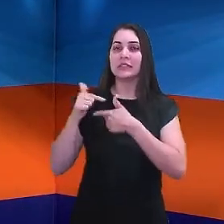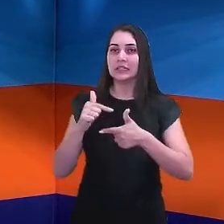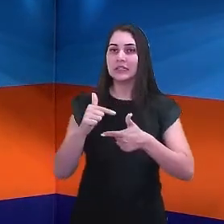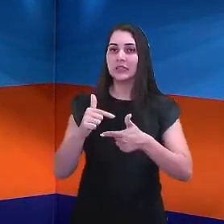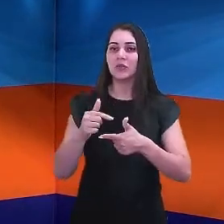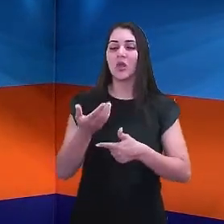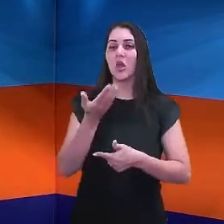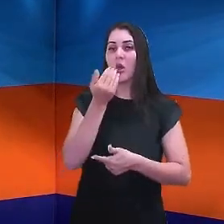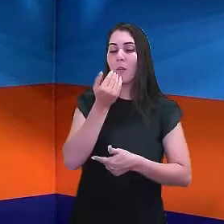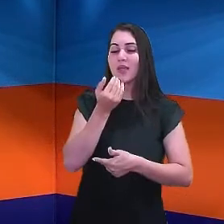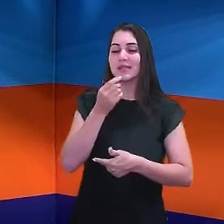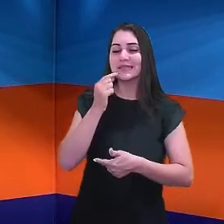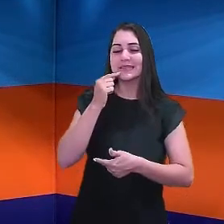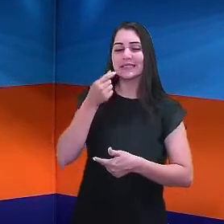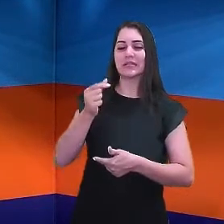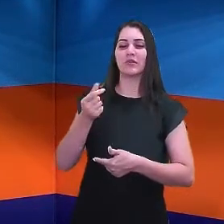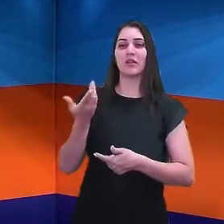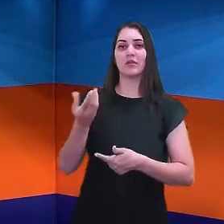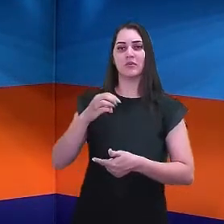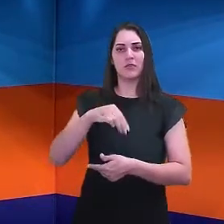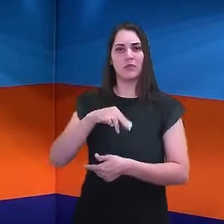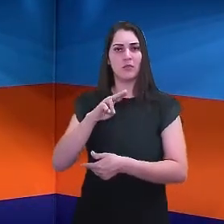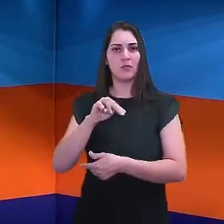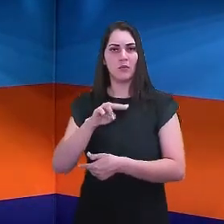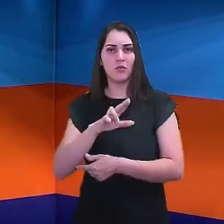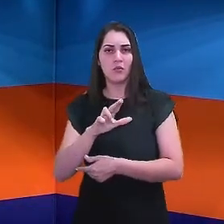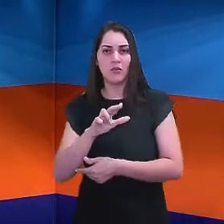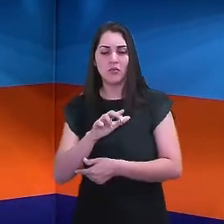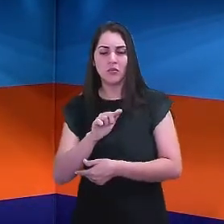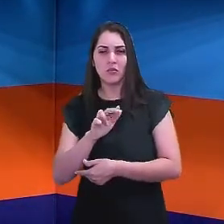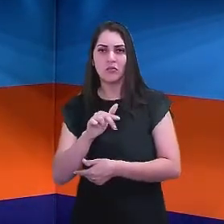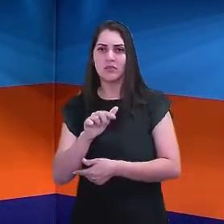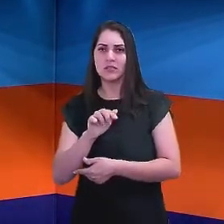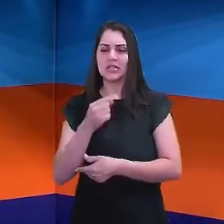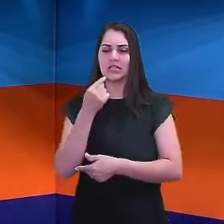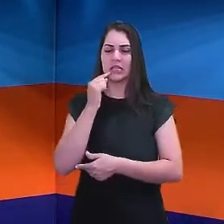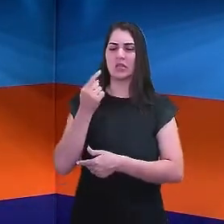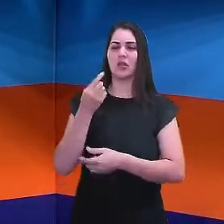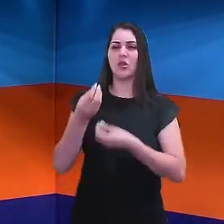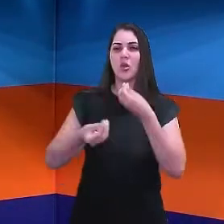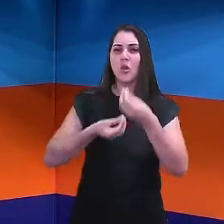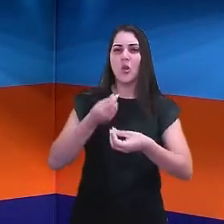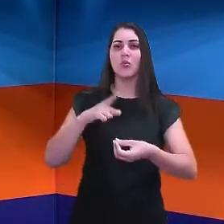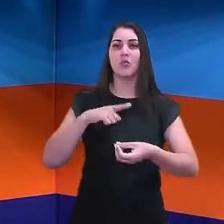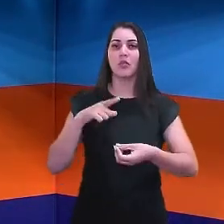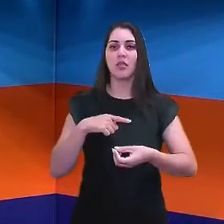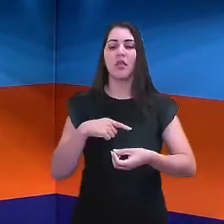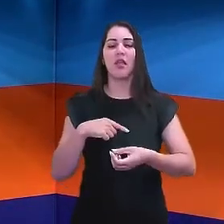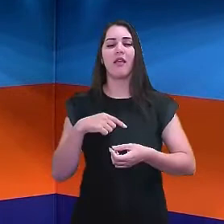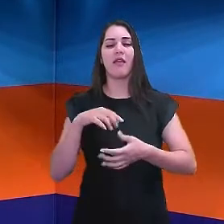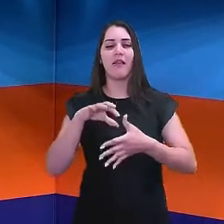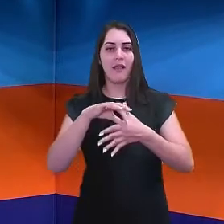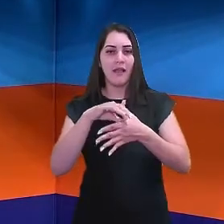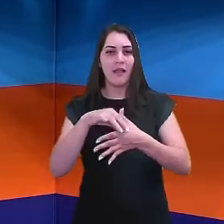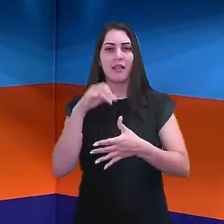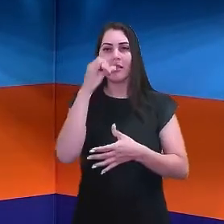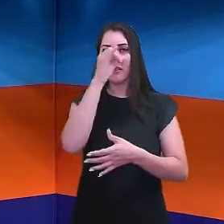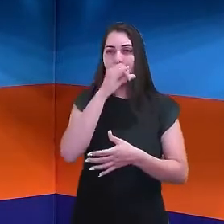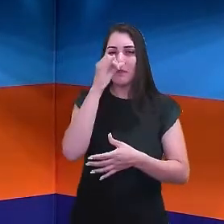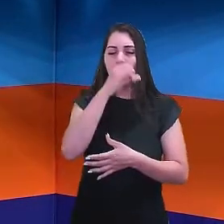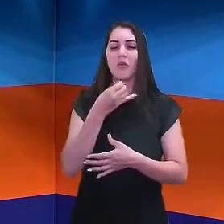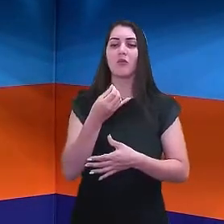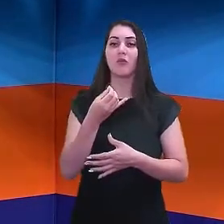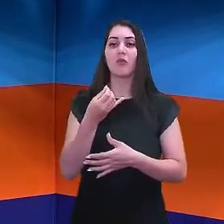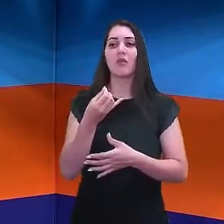salgado. Professora, munguzá salgado, sim. Como se fosse uma feijoada, leva carne de porco, tudinho. É a tradição deles, é a